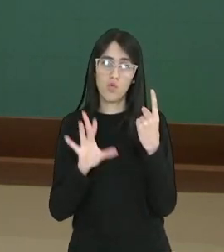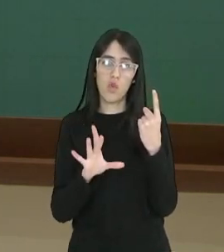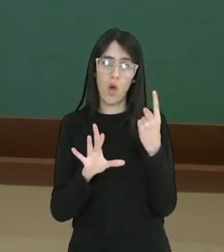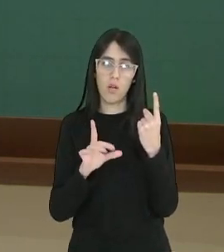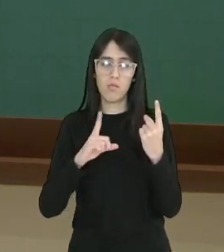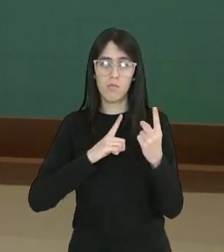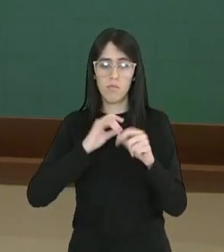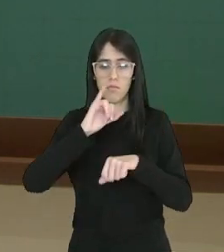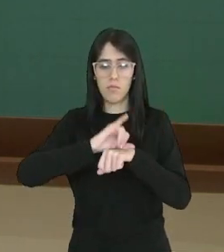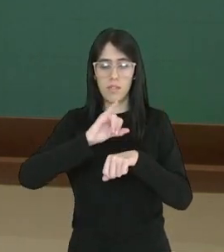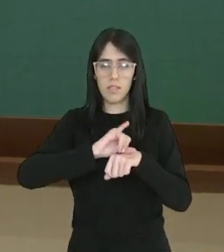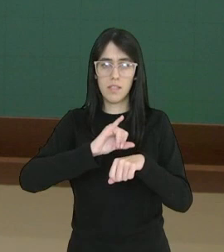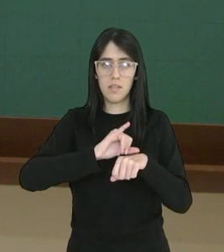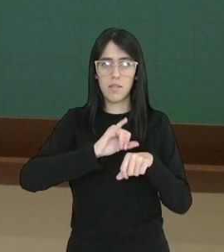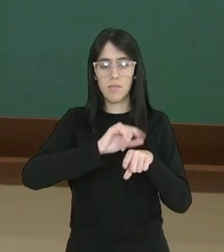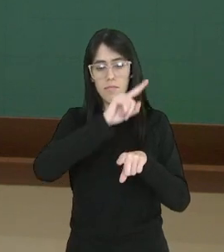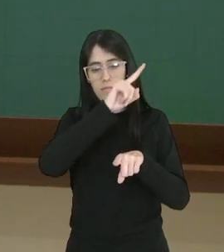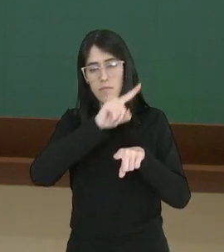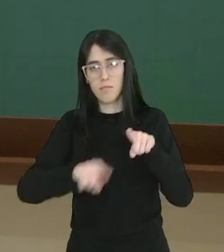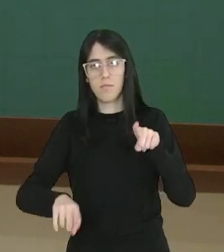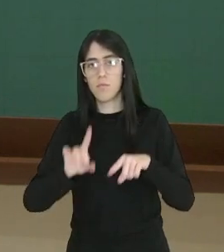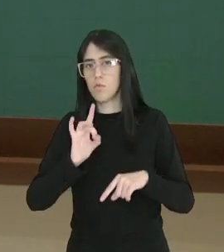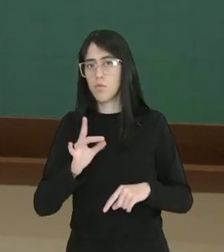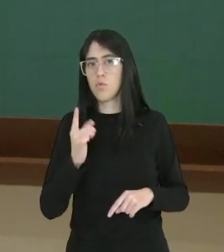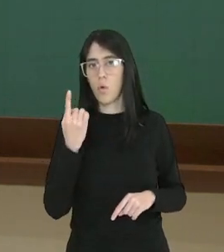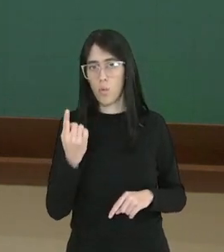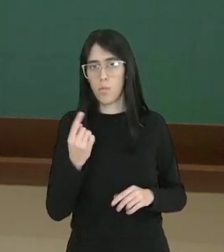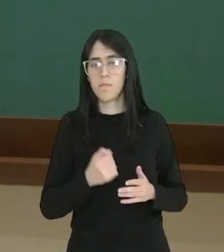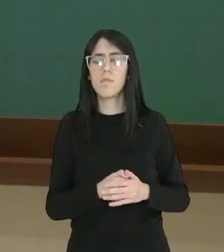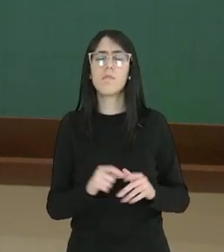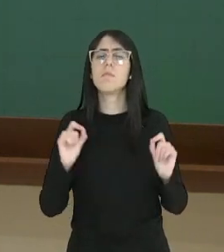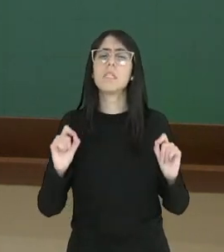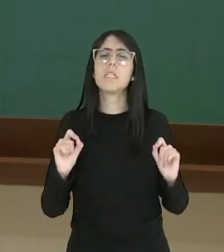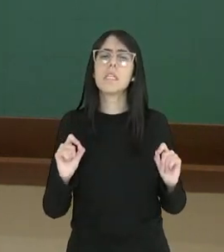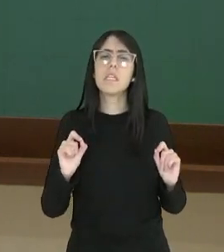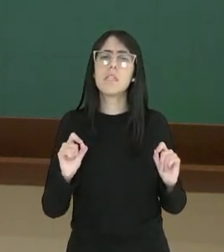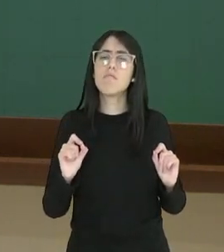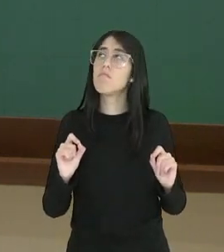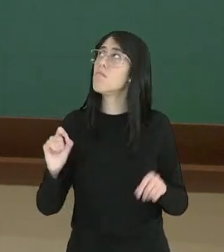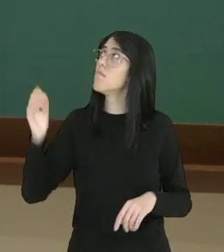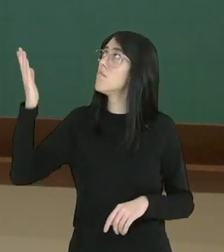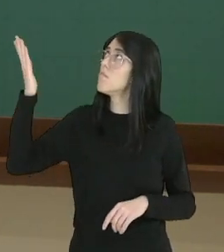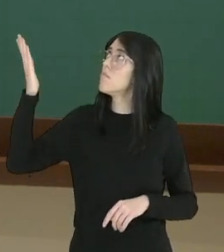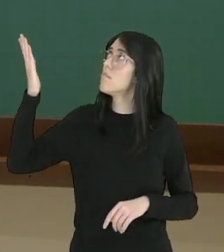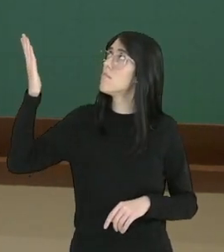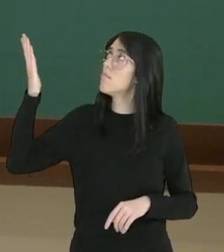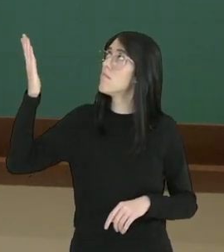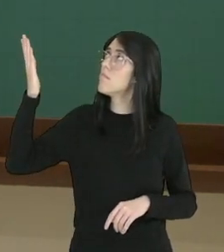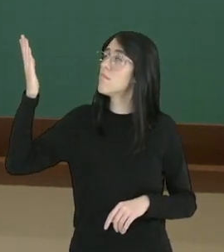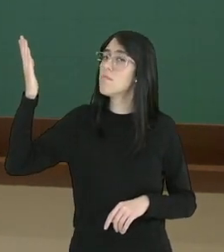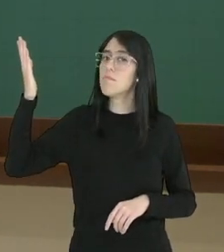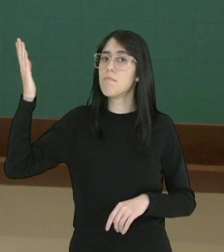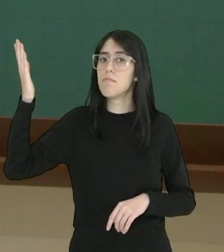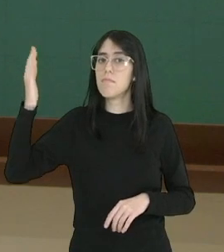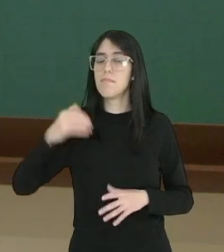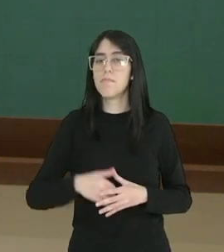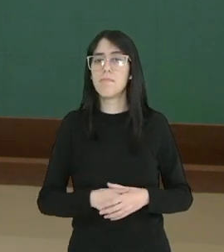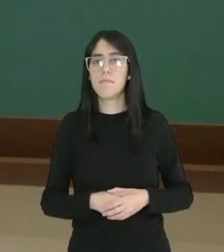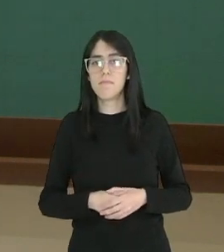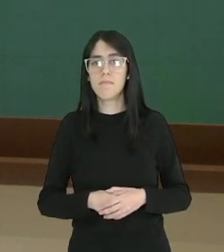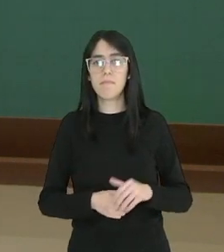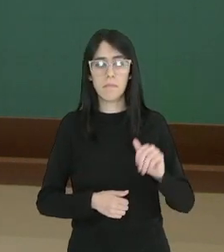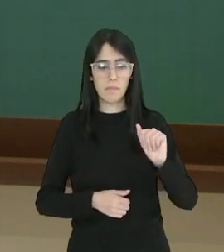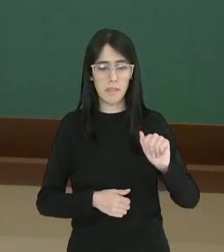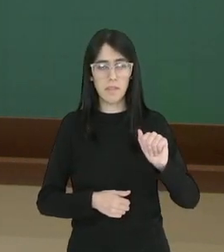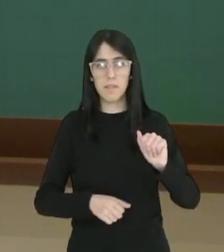vai representar o diâmetro. Quem é esse segmento? Olha lá, é o segmento de reta